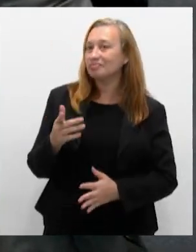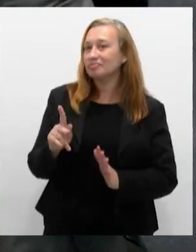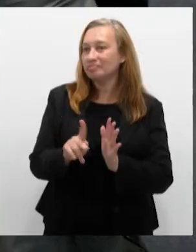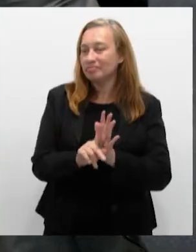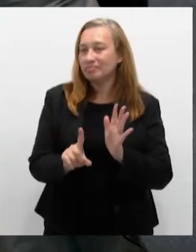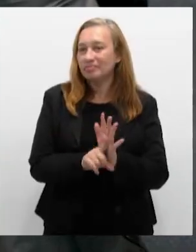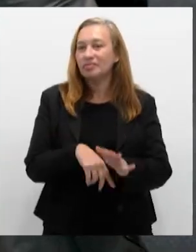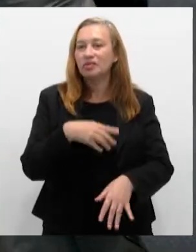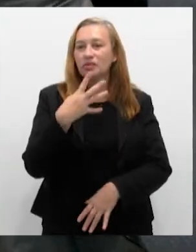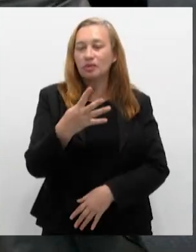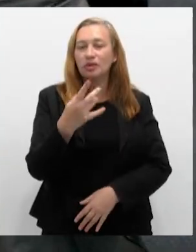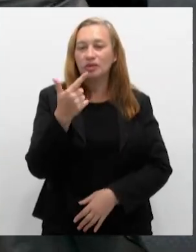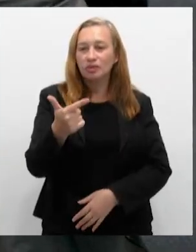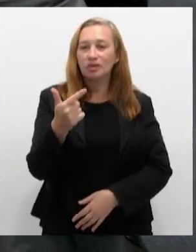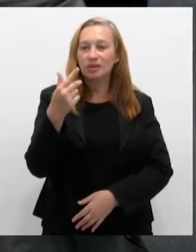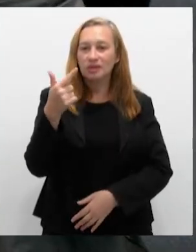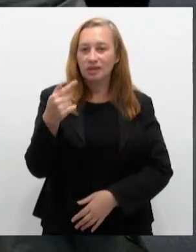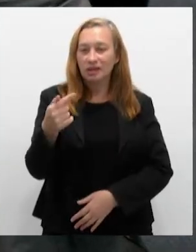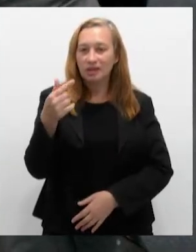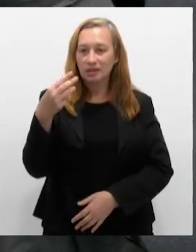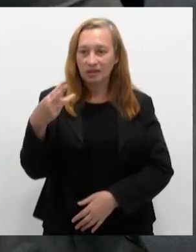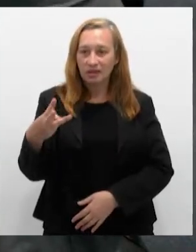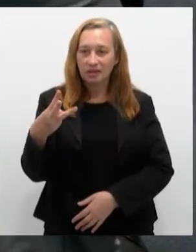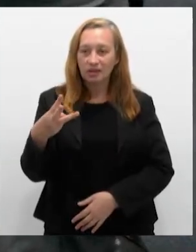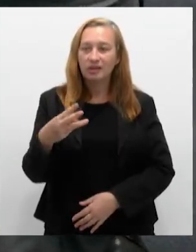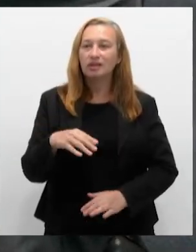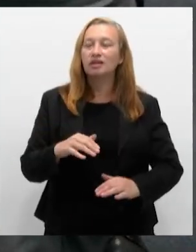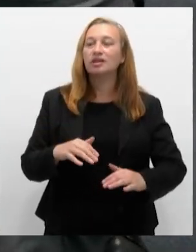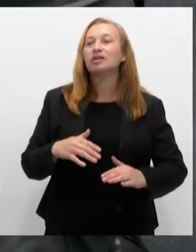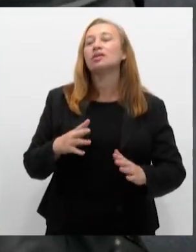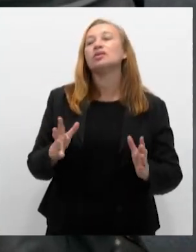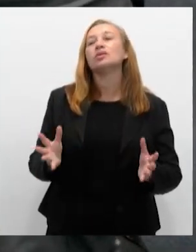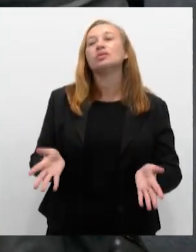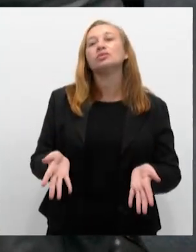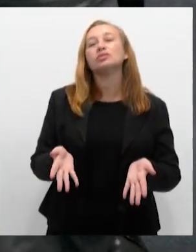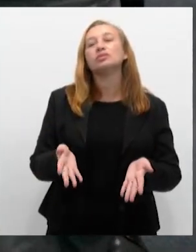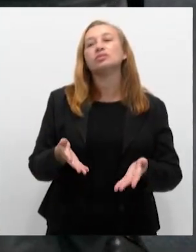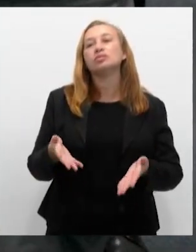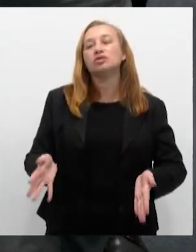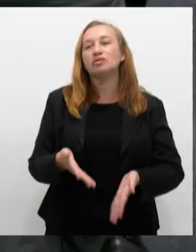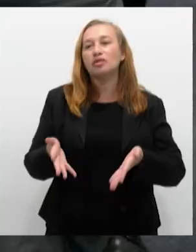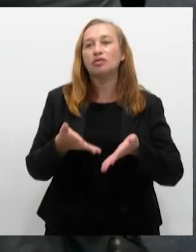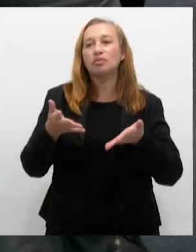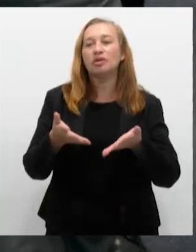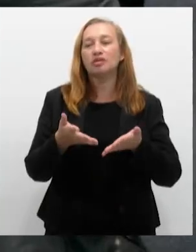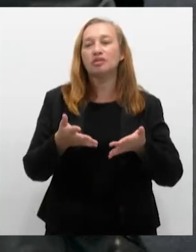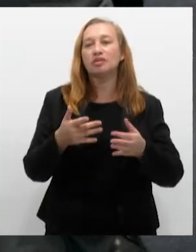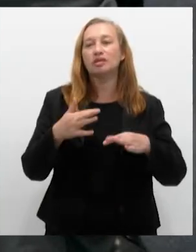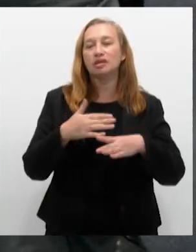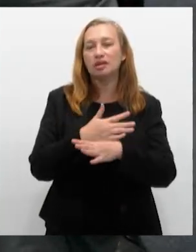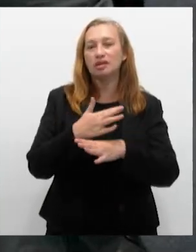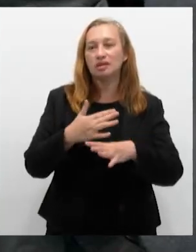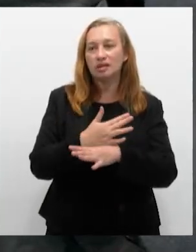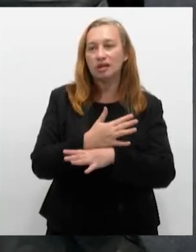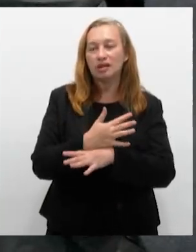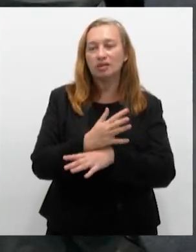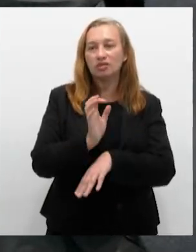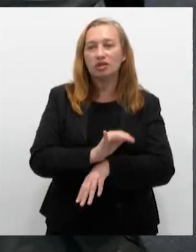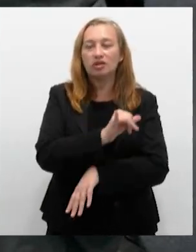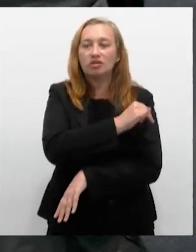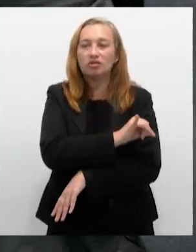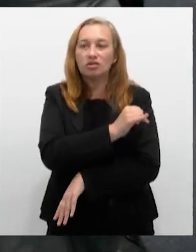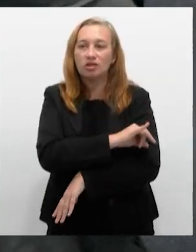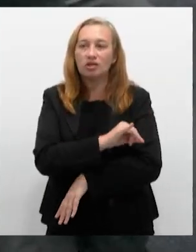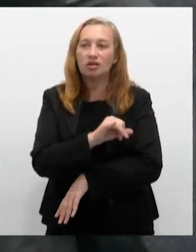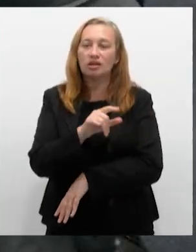lei 4273, que cria o Programa de Desenvolvimento e Incentiva as Cidades Litorâneas no estado do Rio de Janeiro. Esse projeto